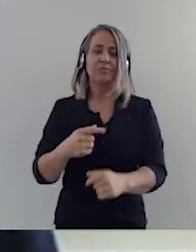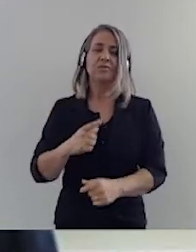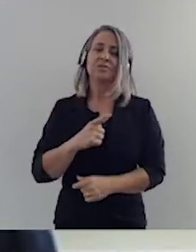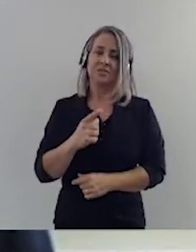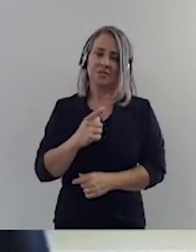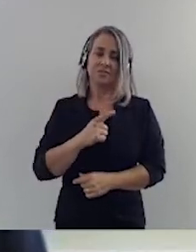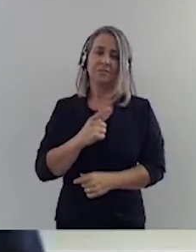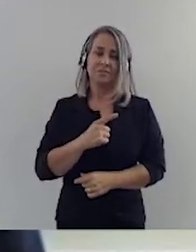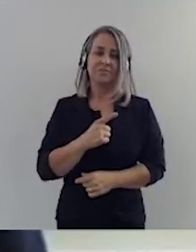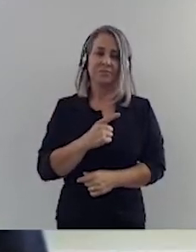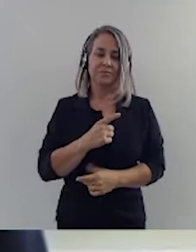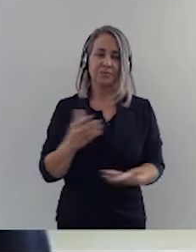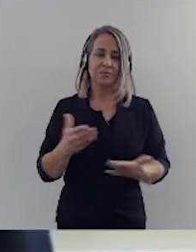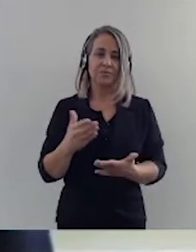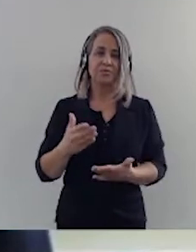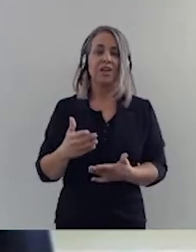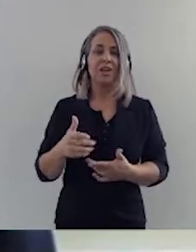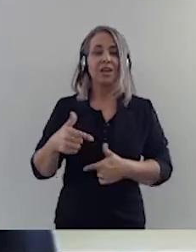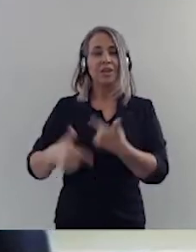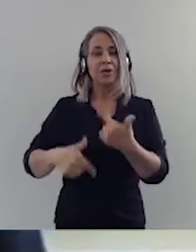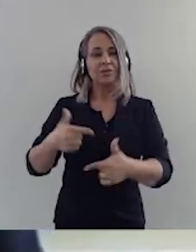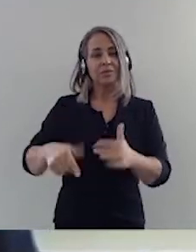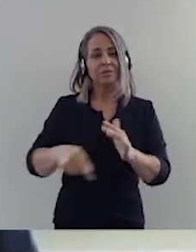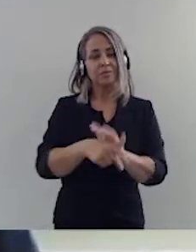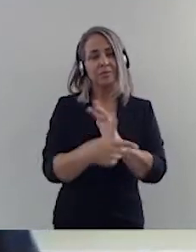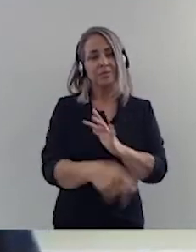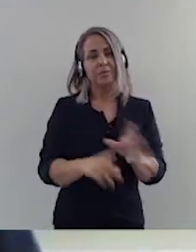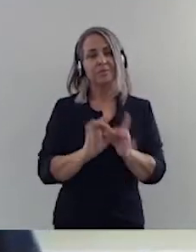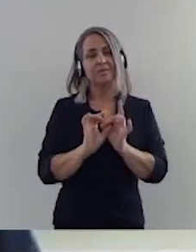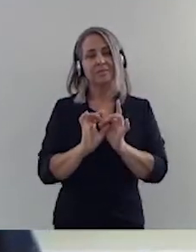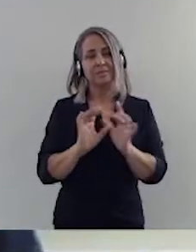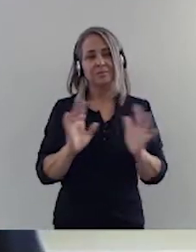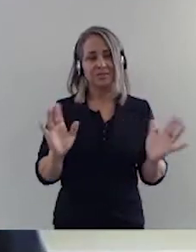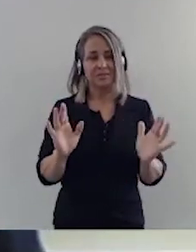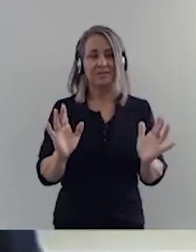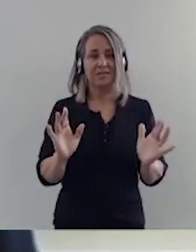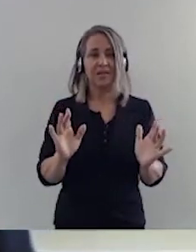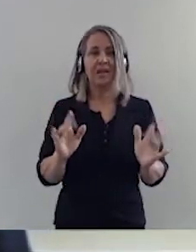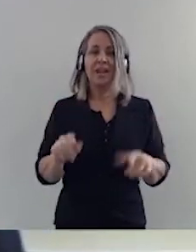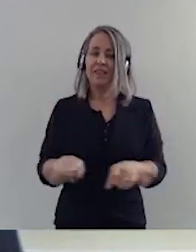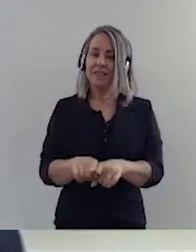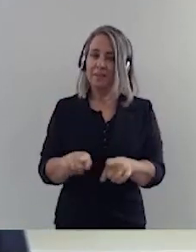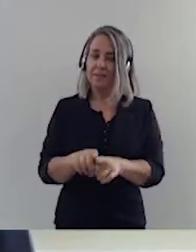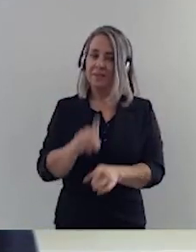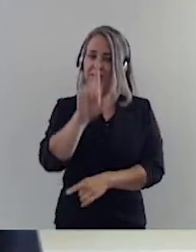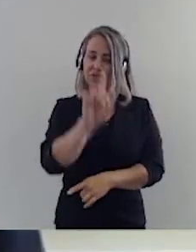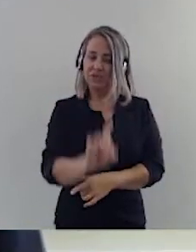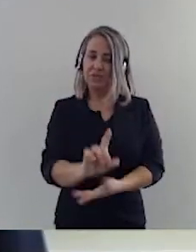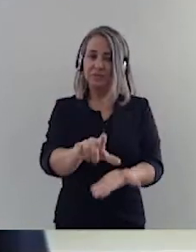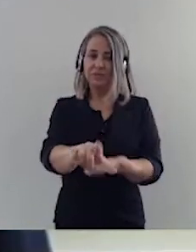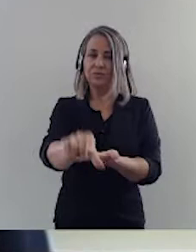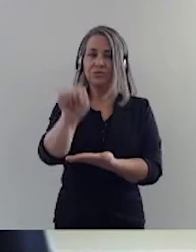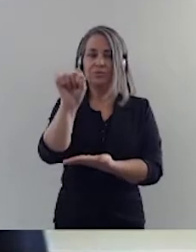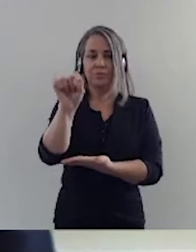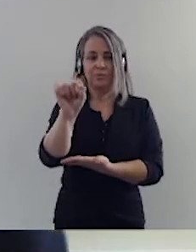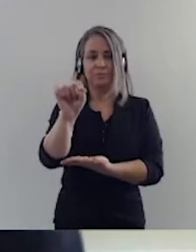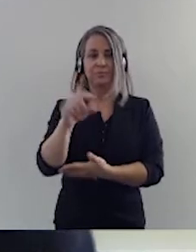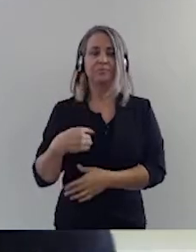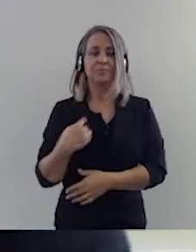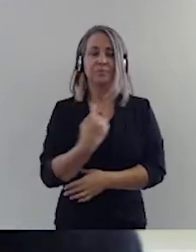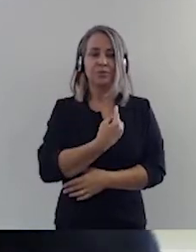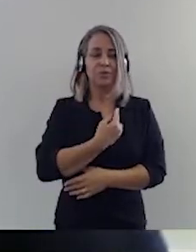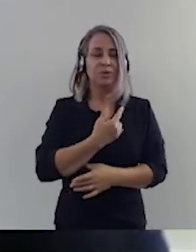temos de exercício da democracia e de exercício do direito de escolha dos